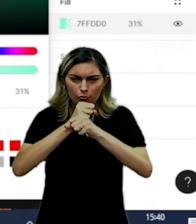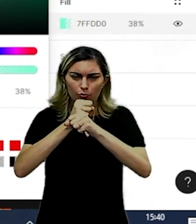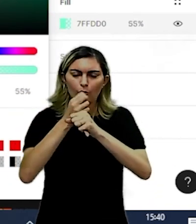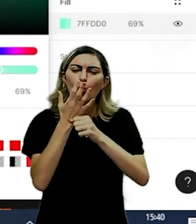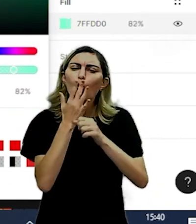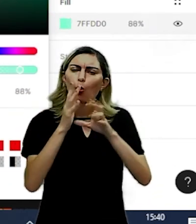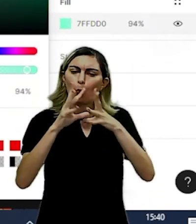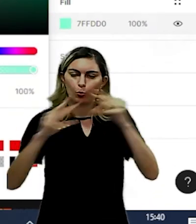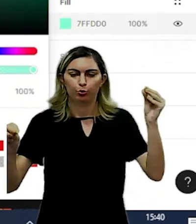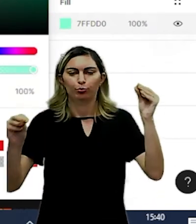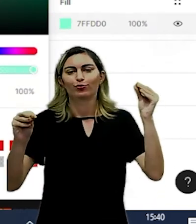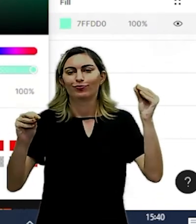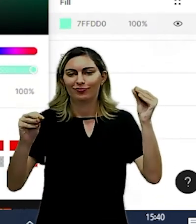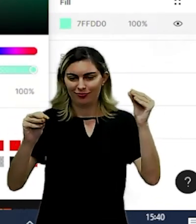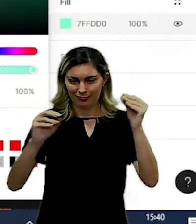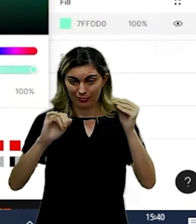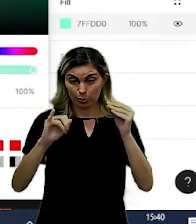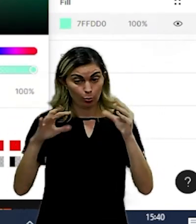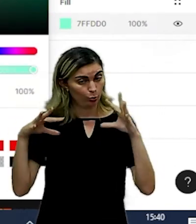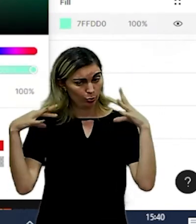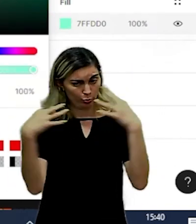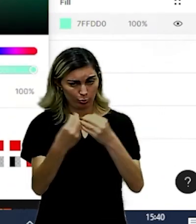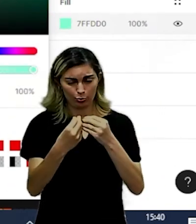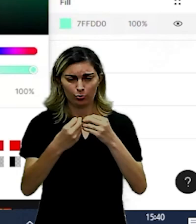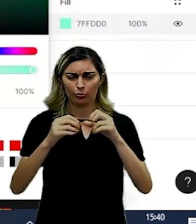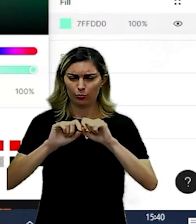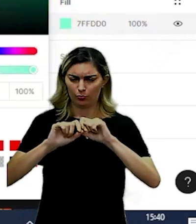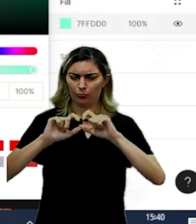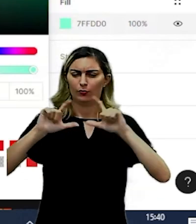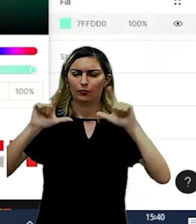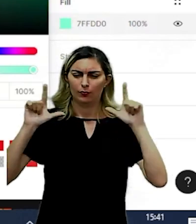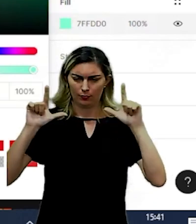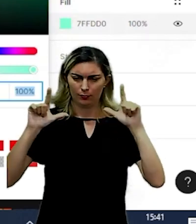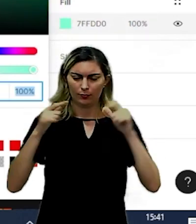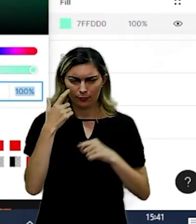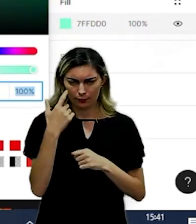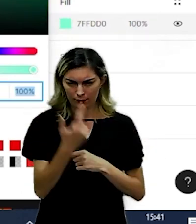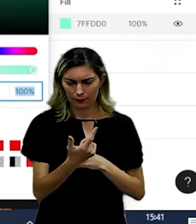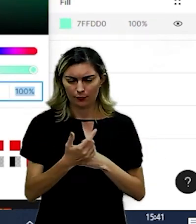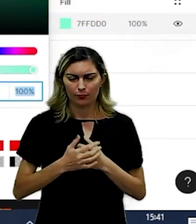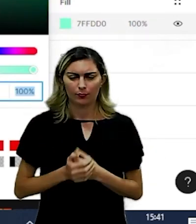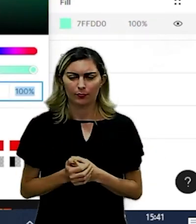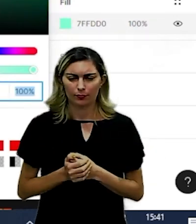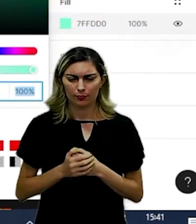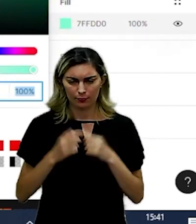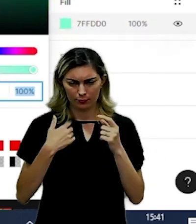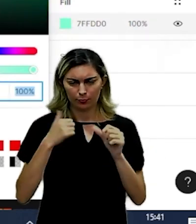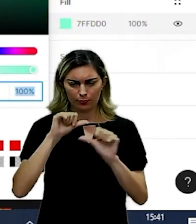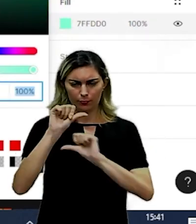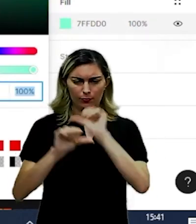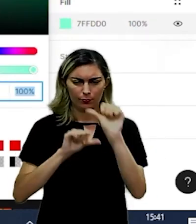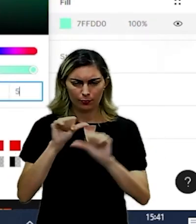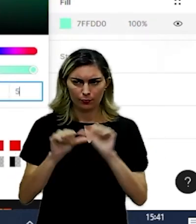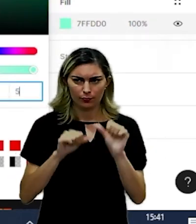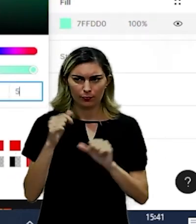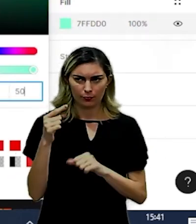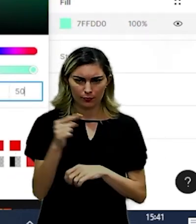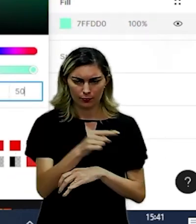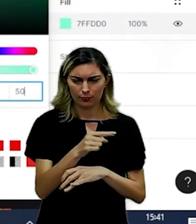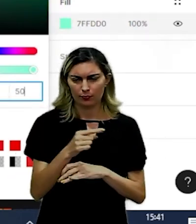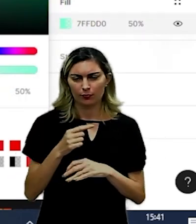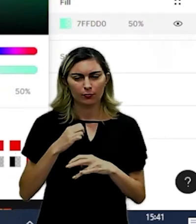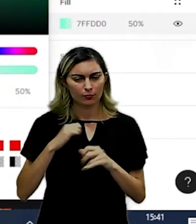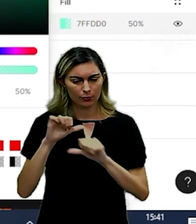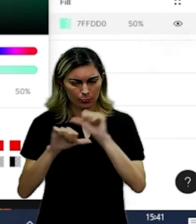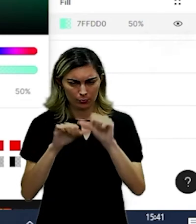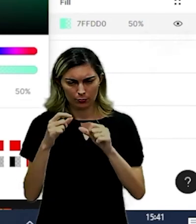Se eu coloco total, boto cheio, ele fica completo. Posso alterar também aqui